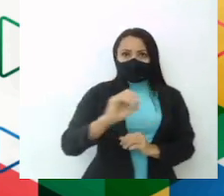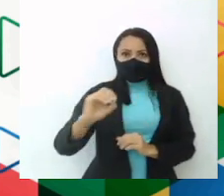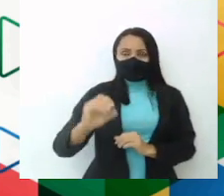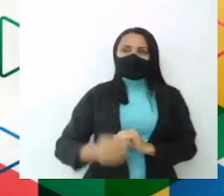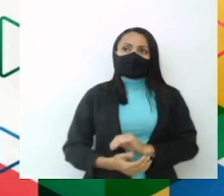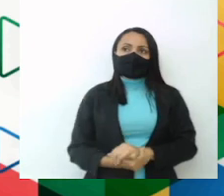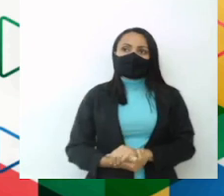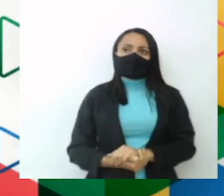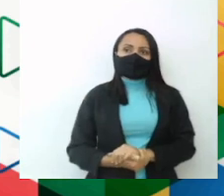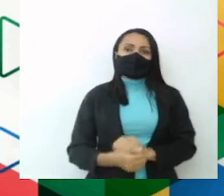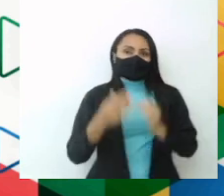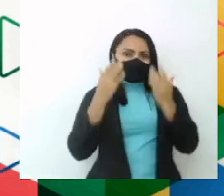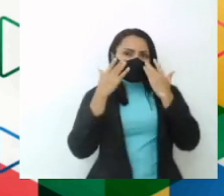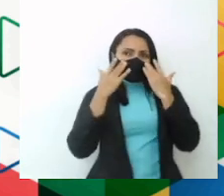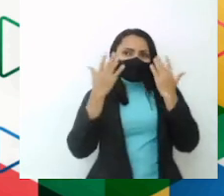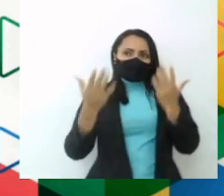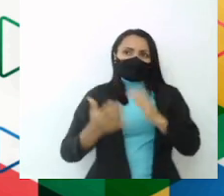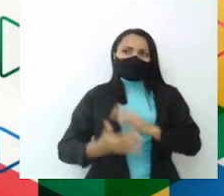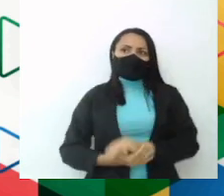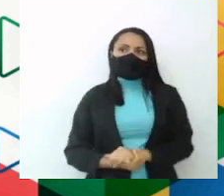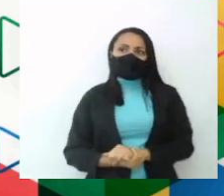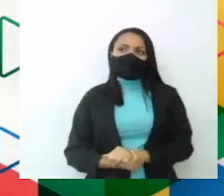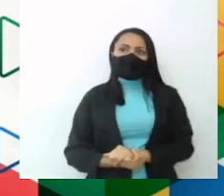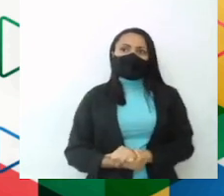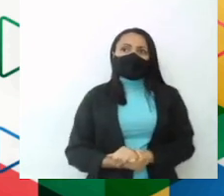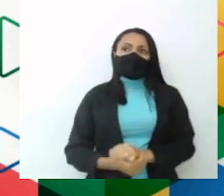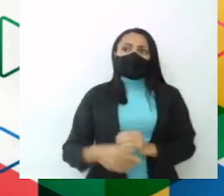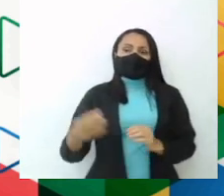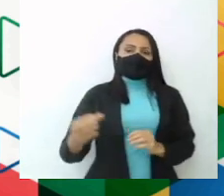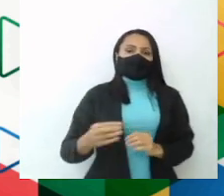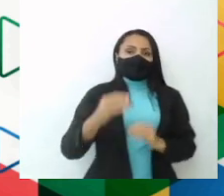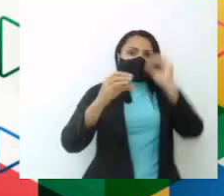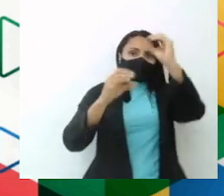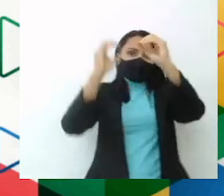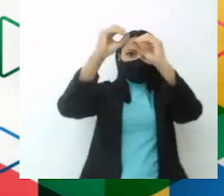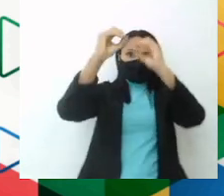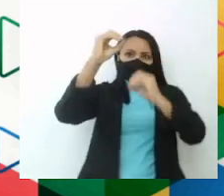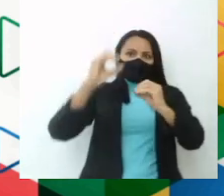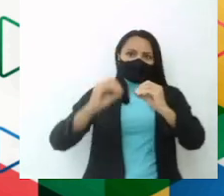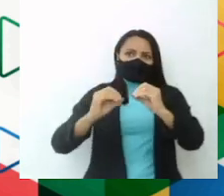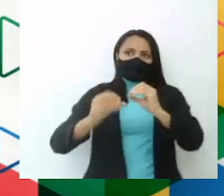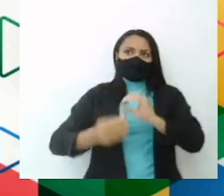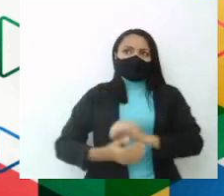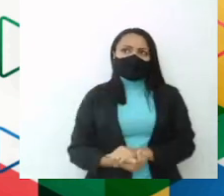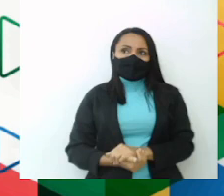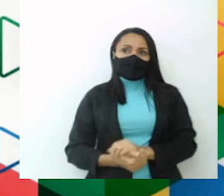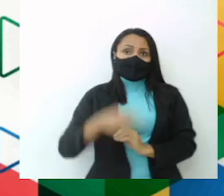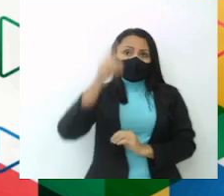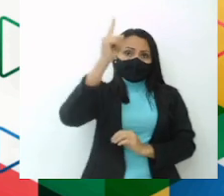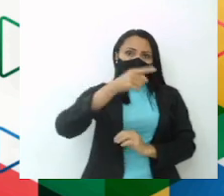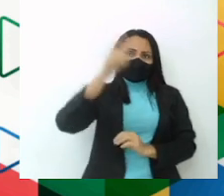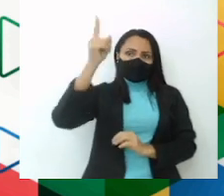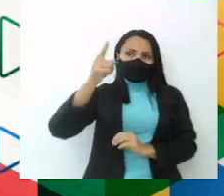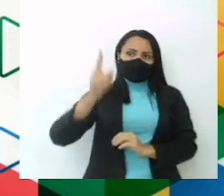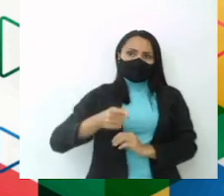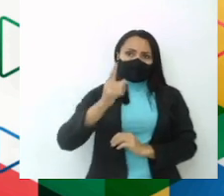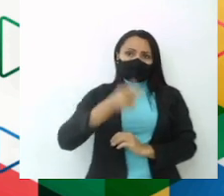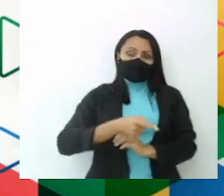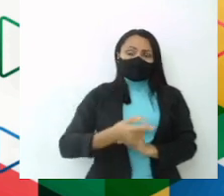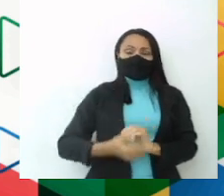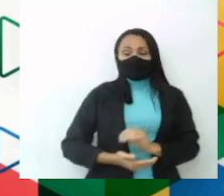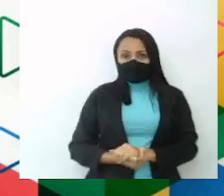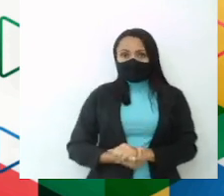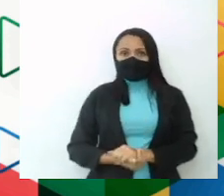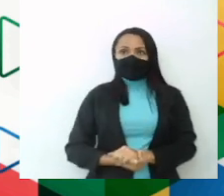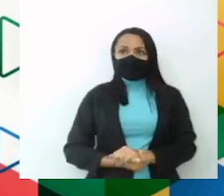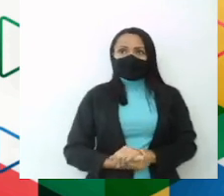repara agora que eu tenho 2 zeros em cima e 2 zeros embaixo. Então, eu vou vir aqui, ó, os 2 zeros de cima, corto com os 2 zeros